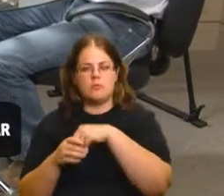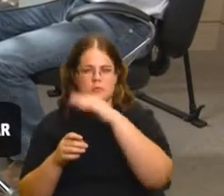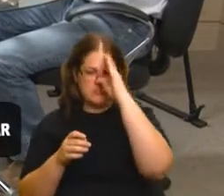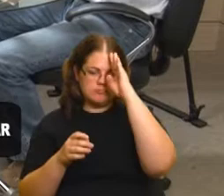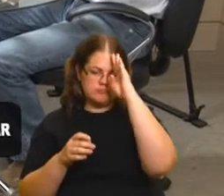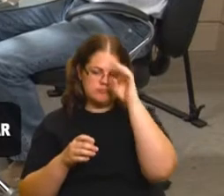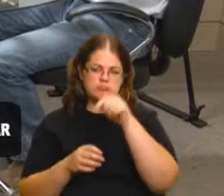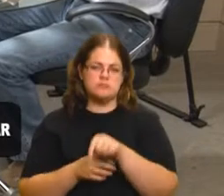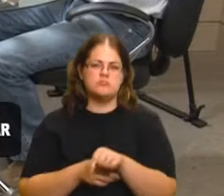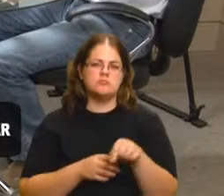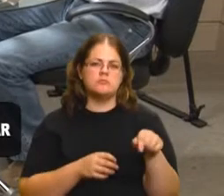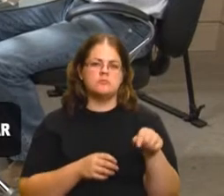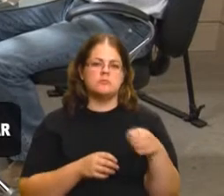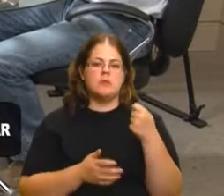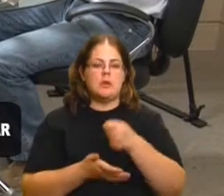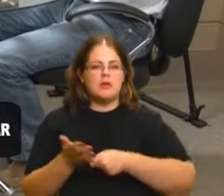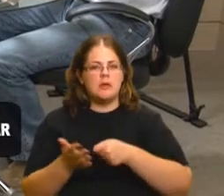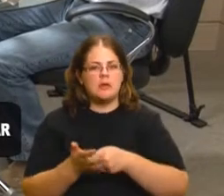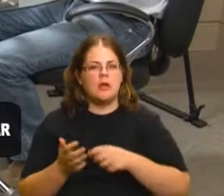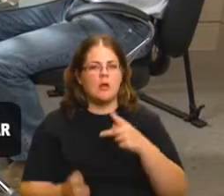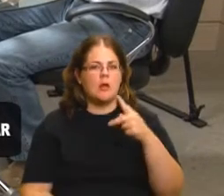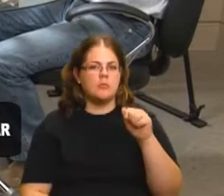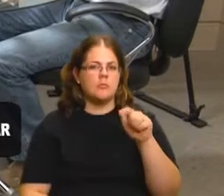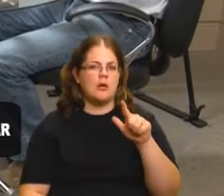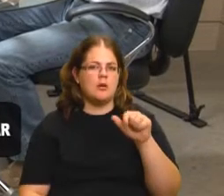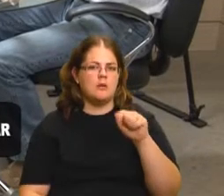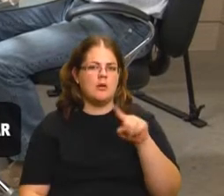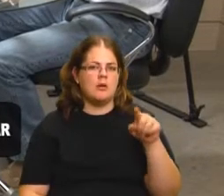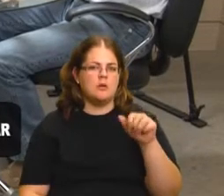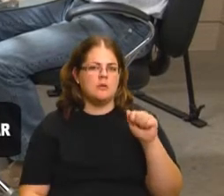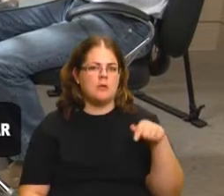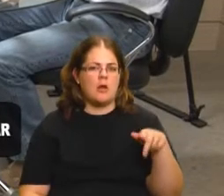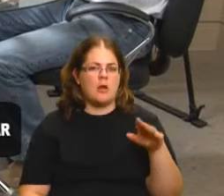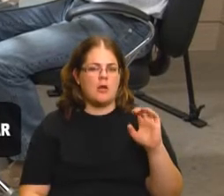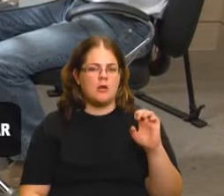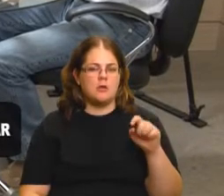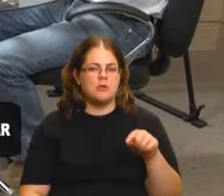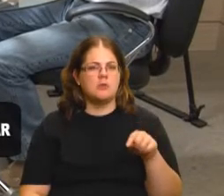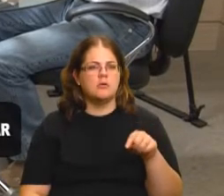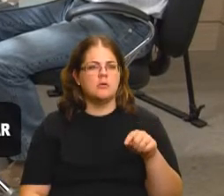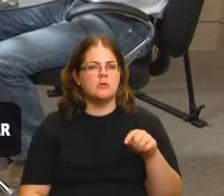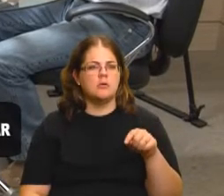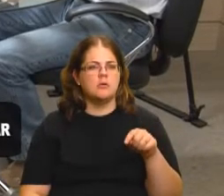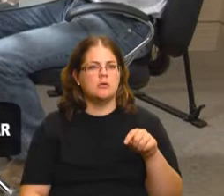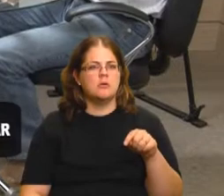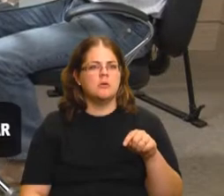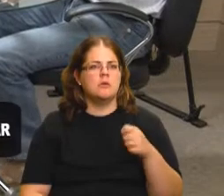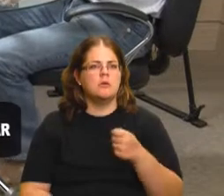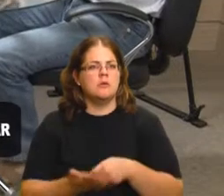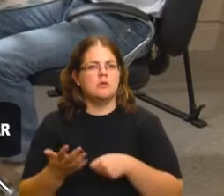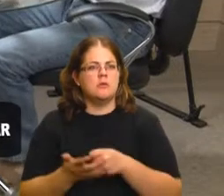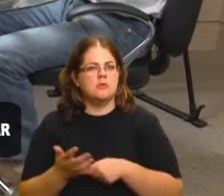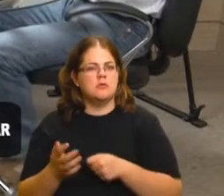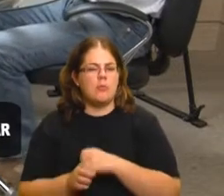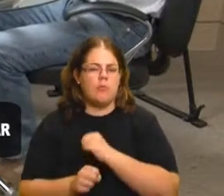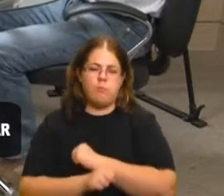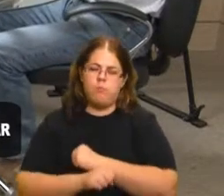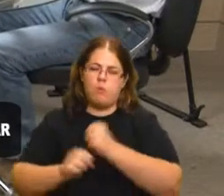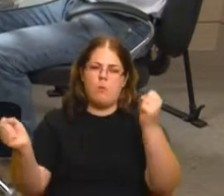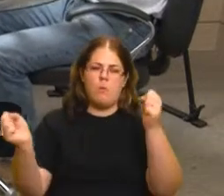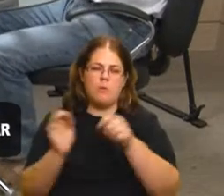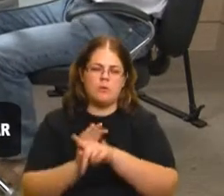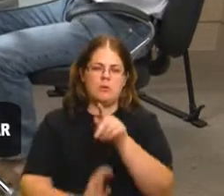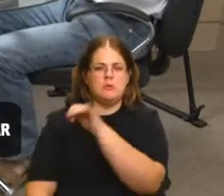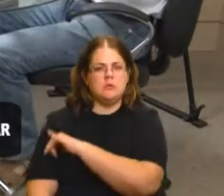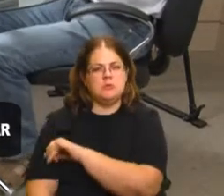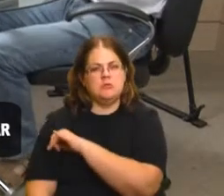paramilitares. A tentativa do Parazar, que se tivesse prosperado ia causar Que foi tentar explodir o